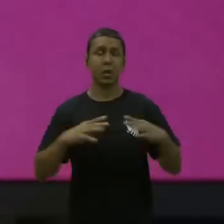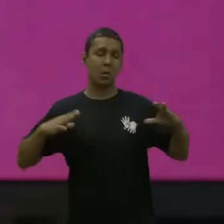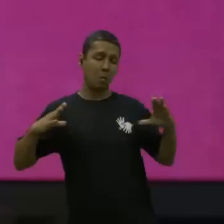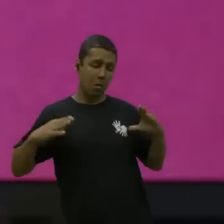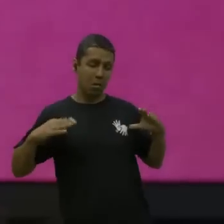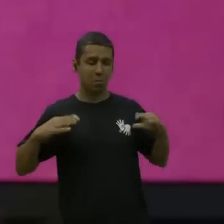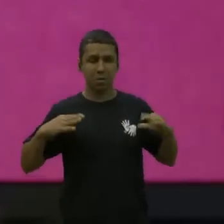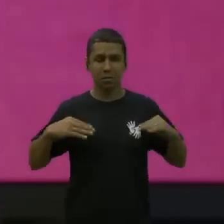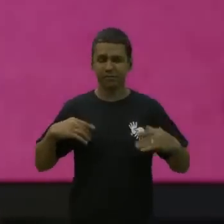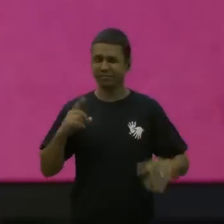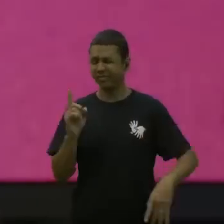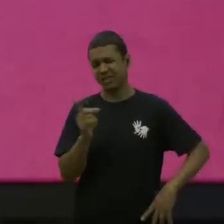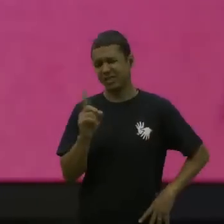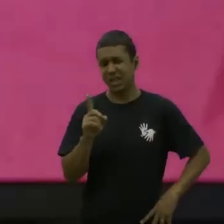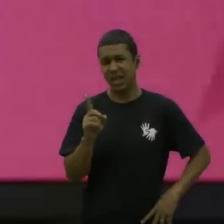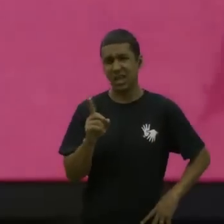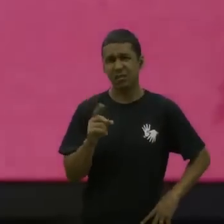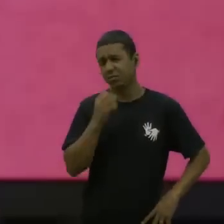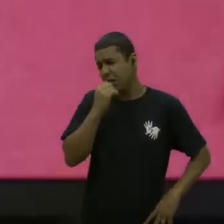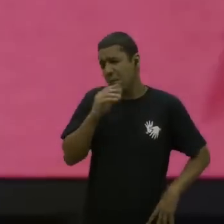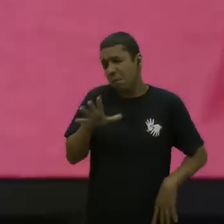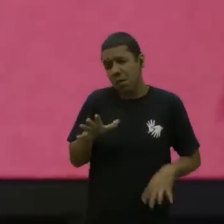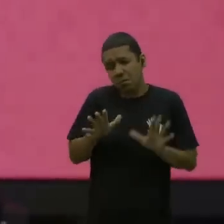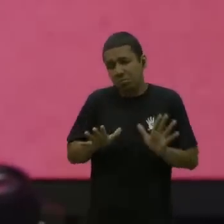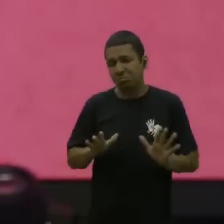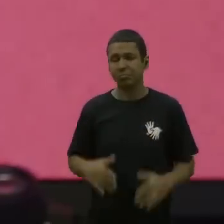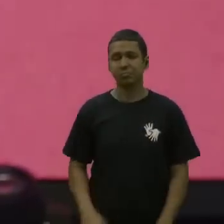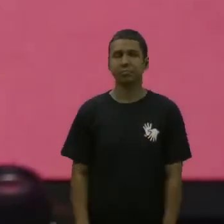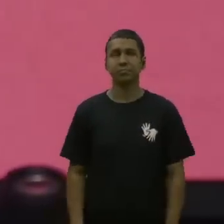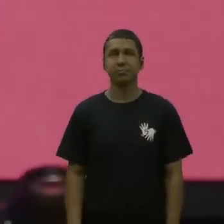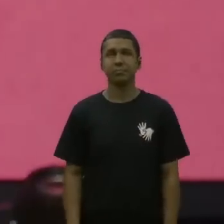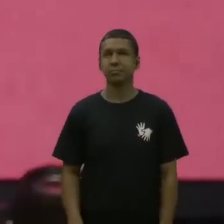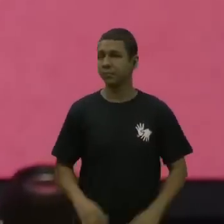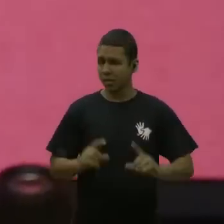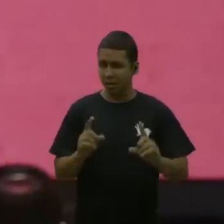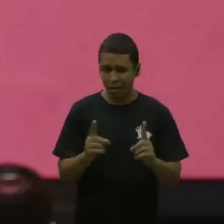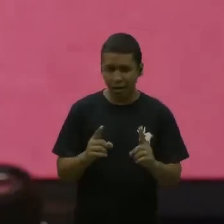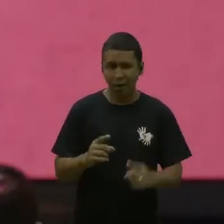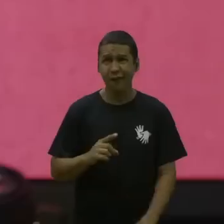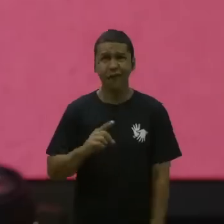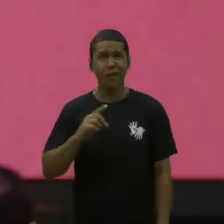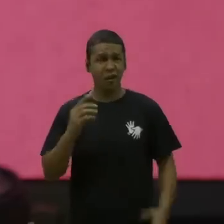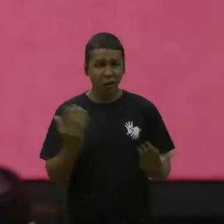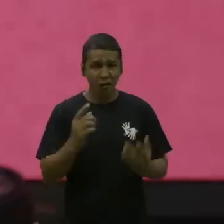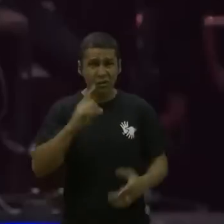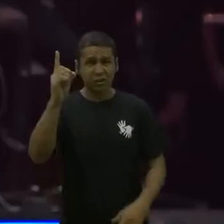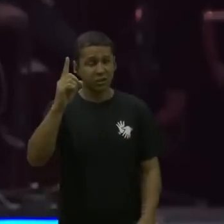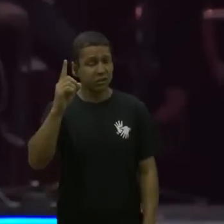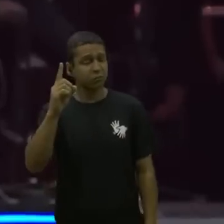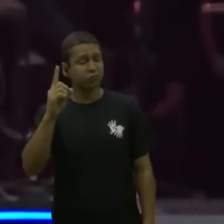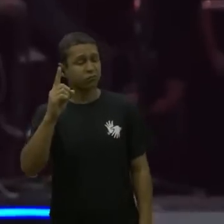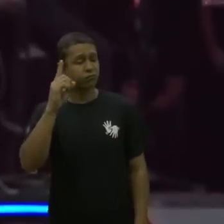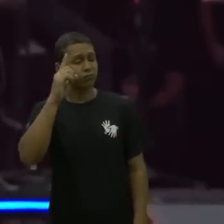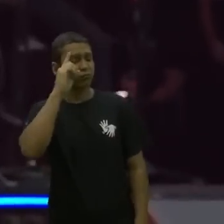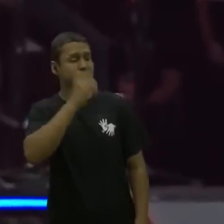acomodadas e dizendo: não, deixa do jeito que tá. Hoje Deus vai te inquietar, rapaz.